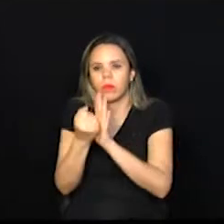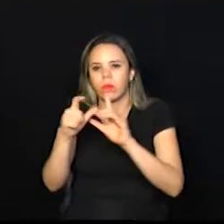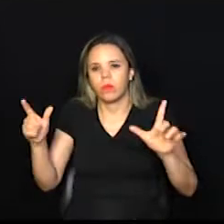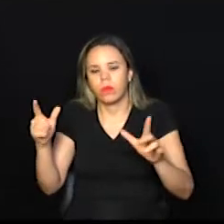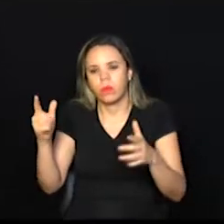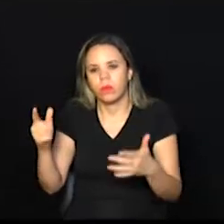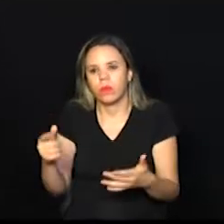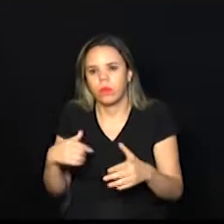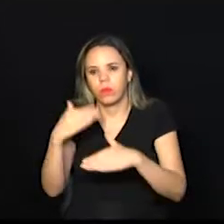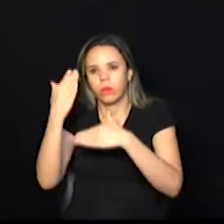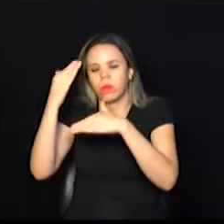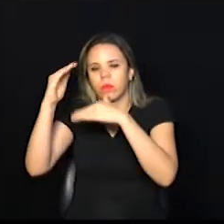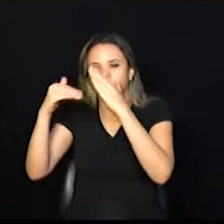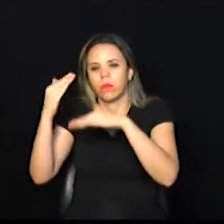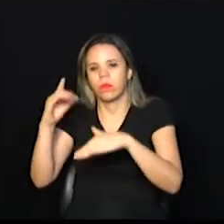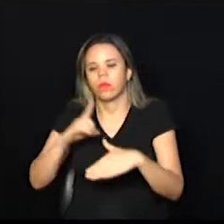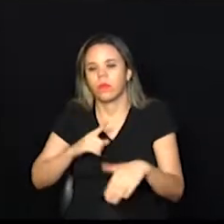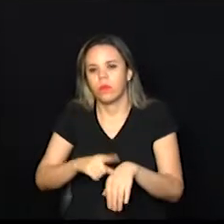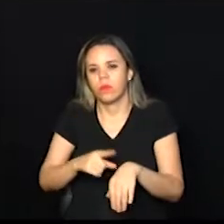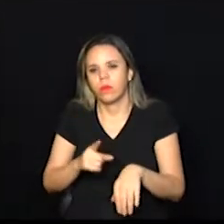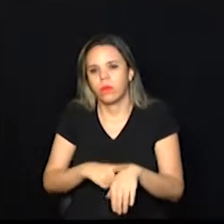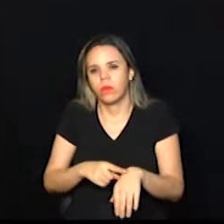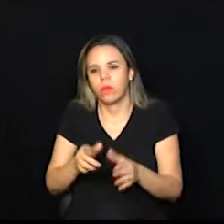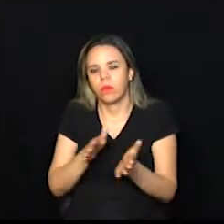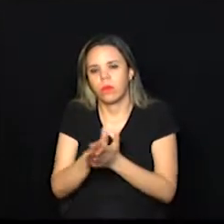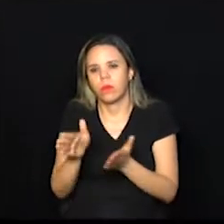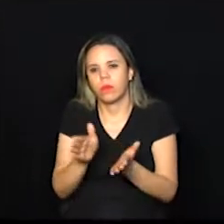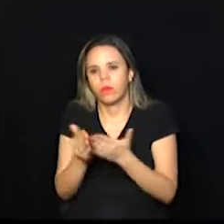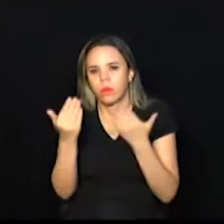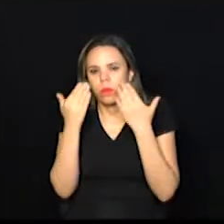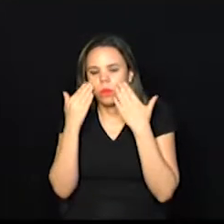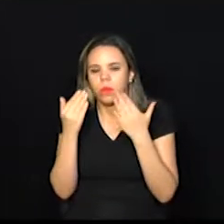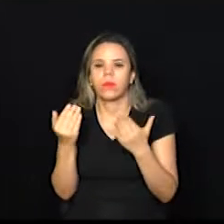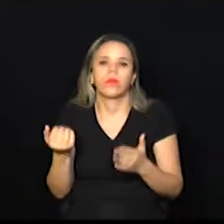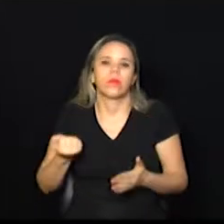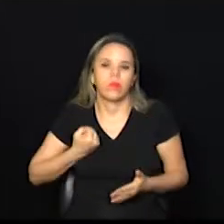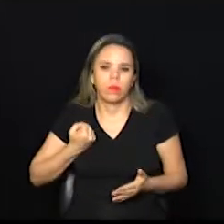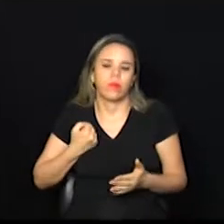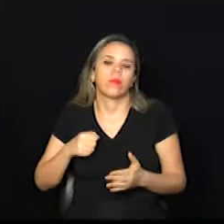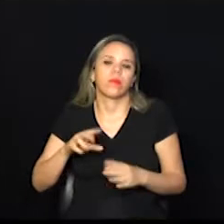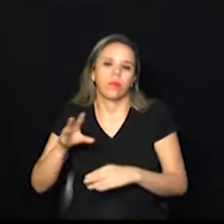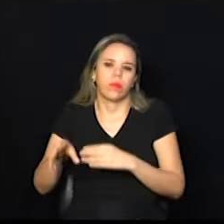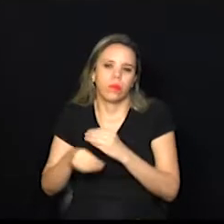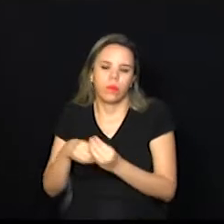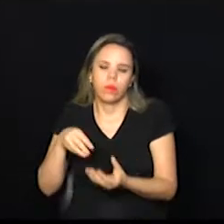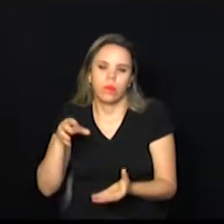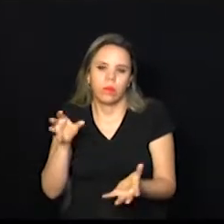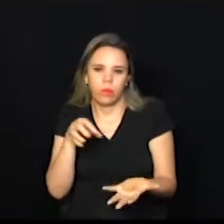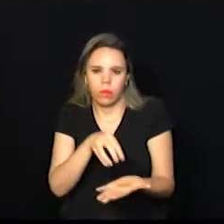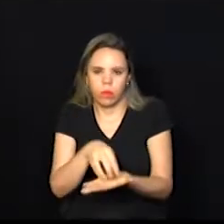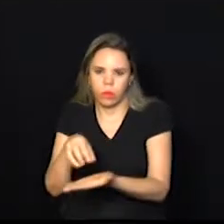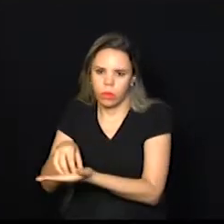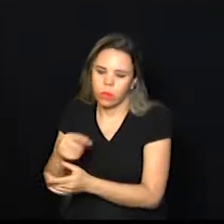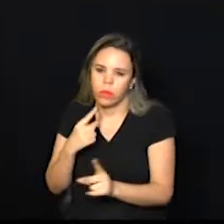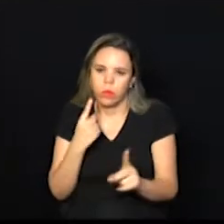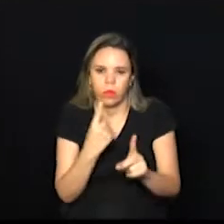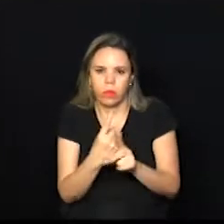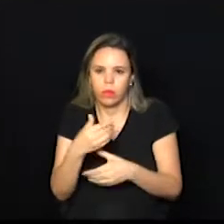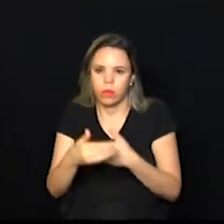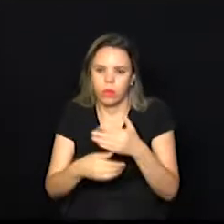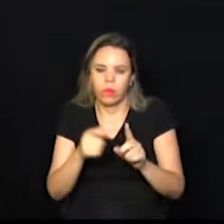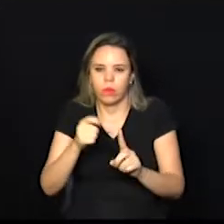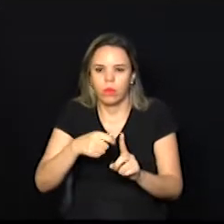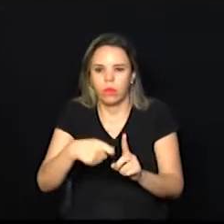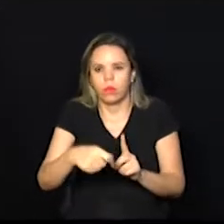então é um grande avanço. Nós estamos no momento da publicação da portaria, da composição. essa rede ela tem encontros, vão ser encontros